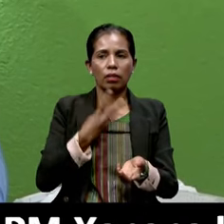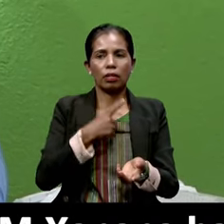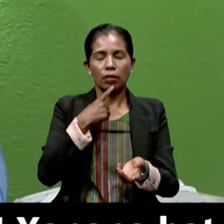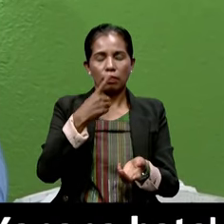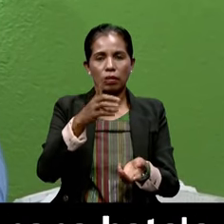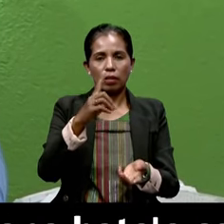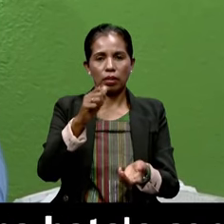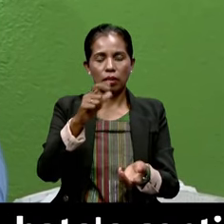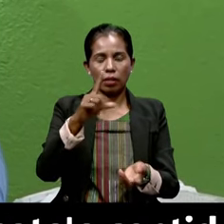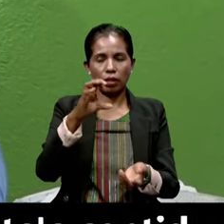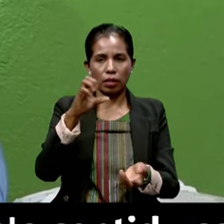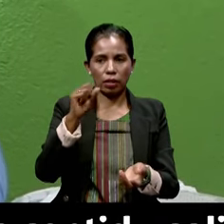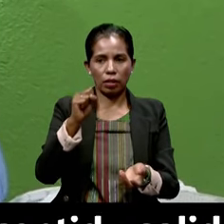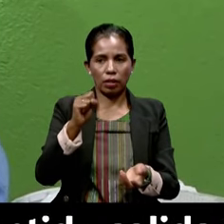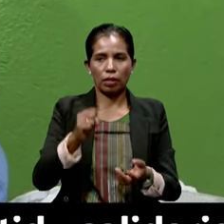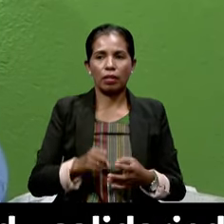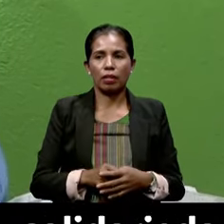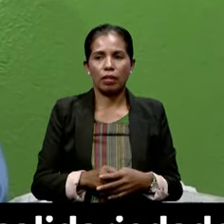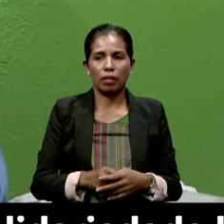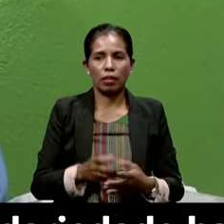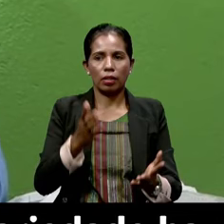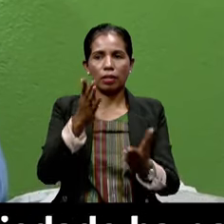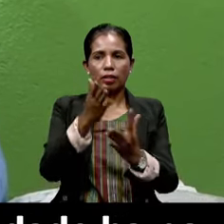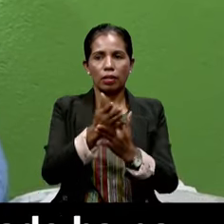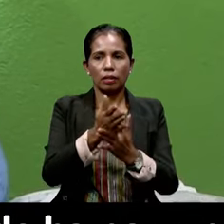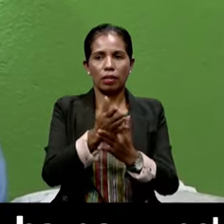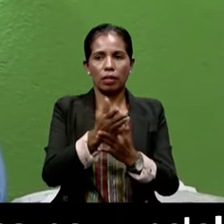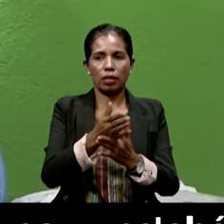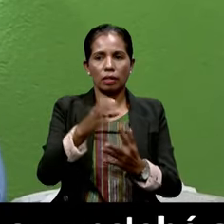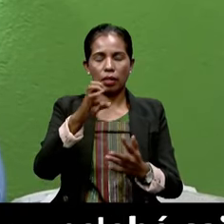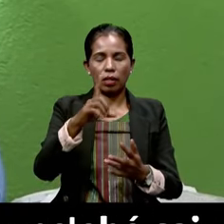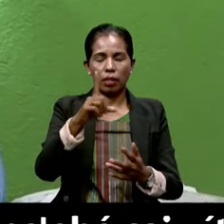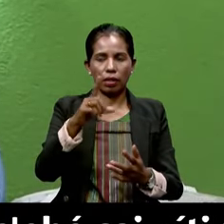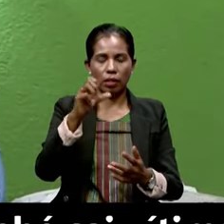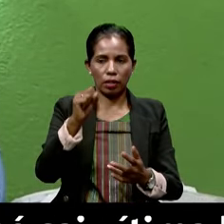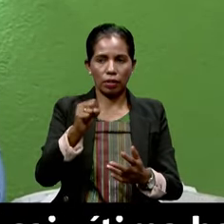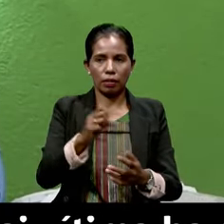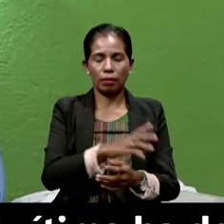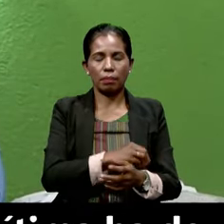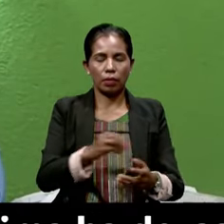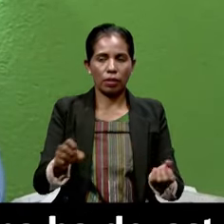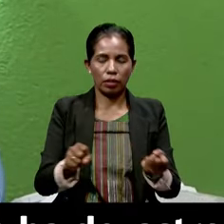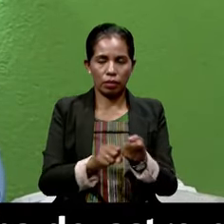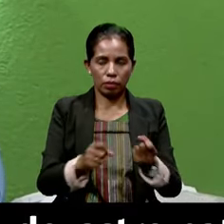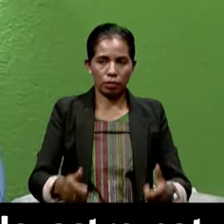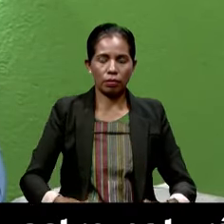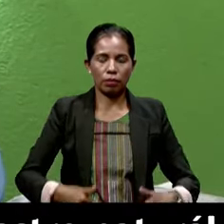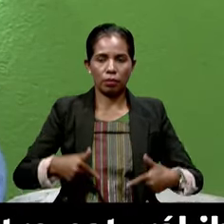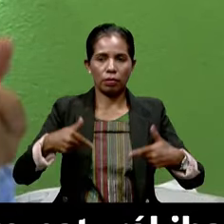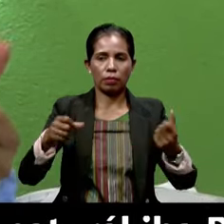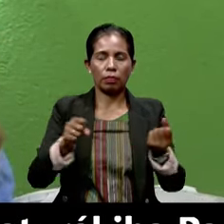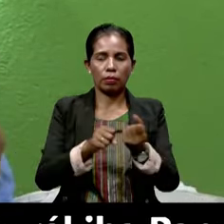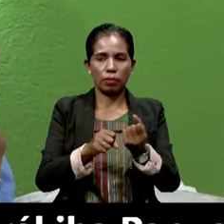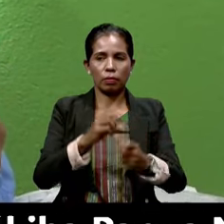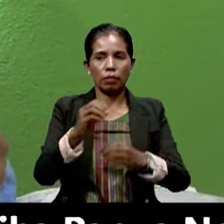BLS o tamona o ELS basic life support o advanced life support ne